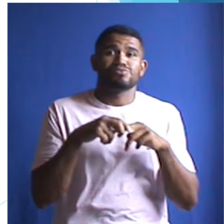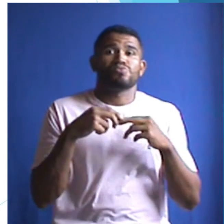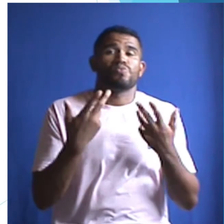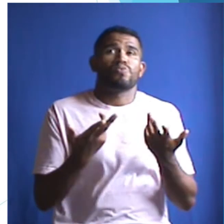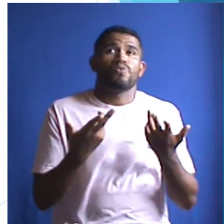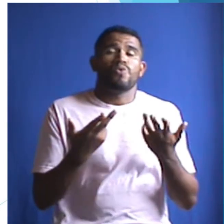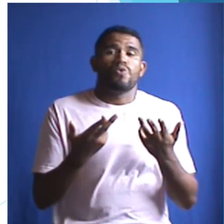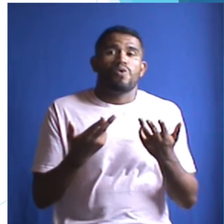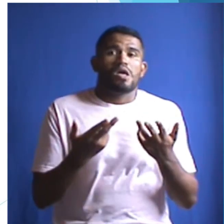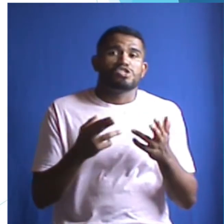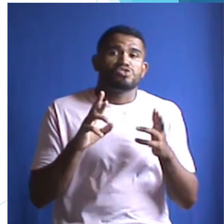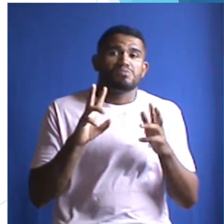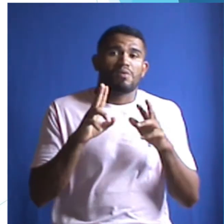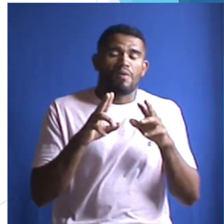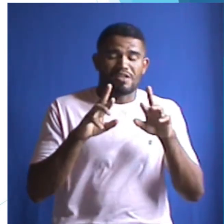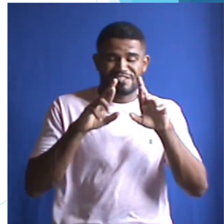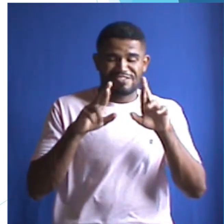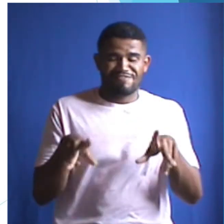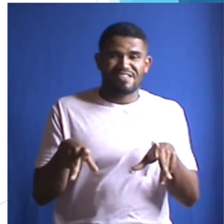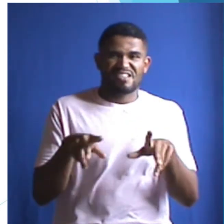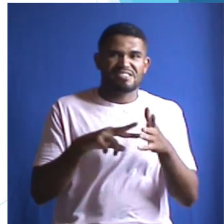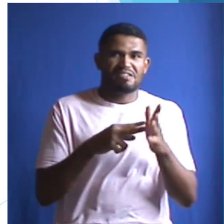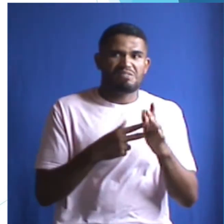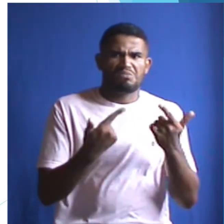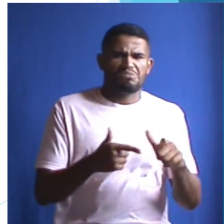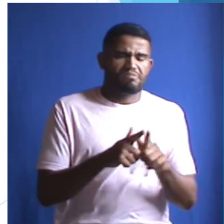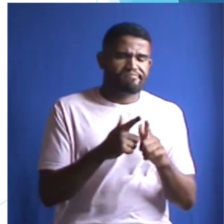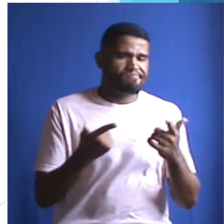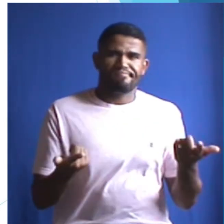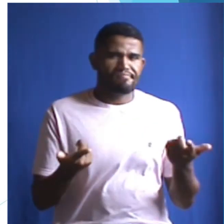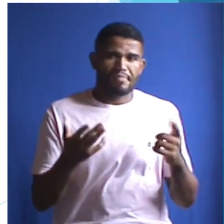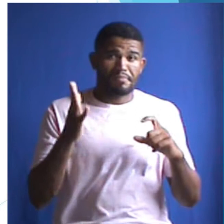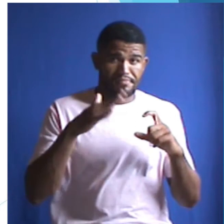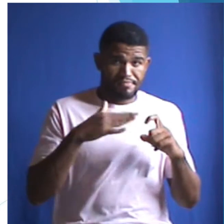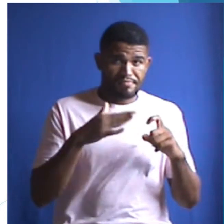por isso ela não deixa de ter gramática igual às outras línguas, tá bom?